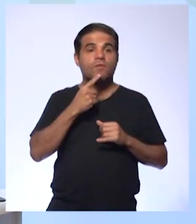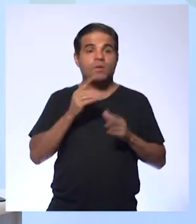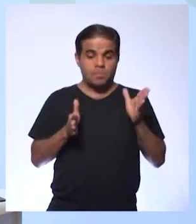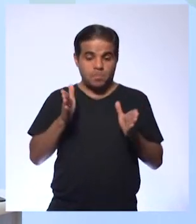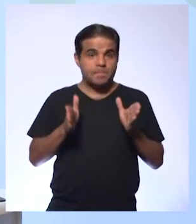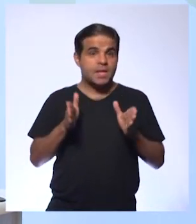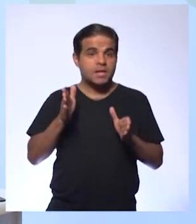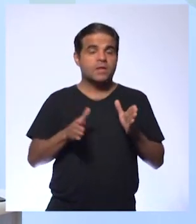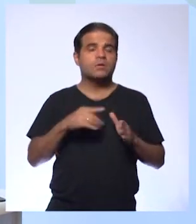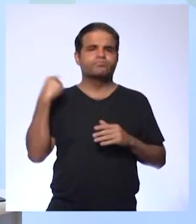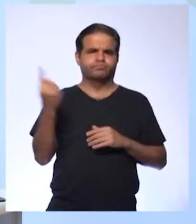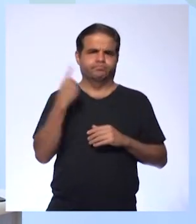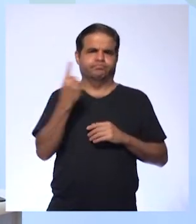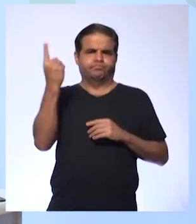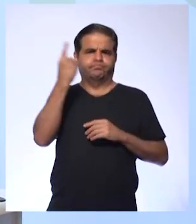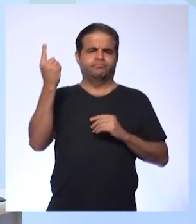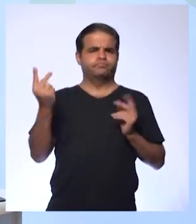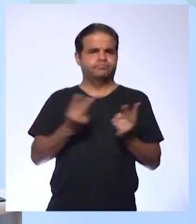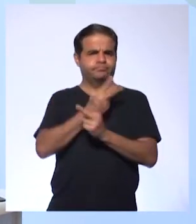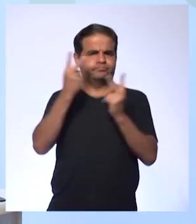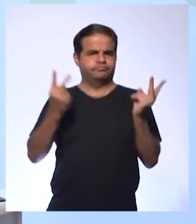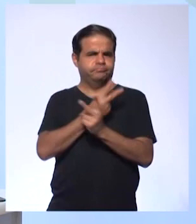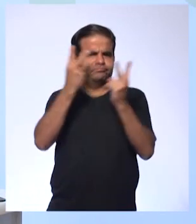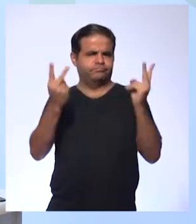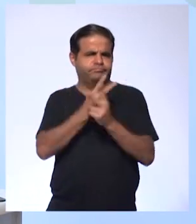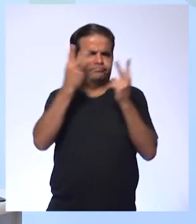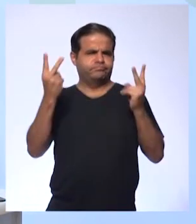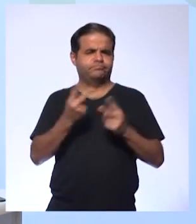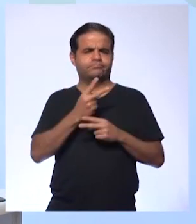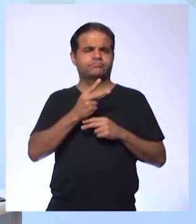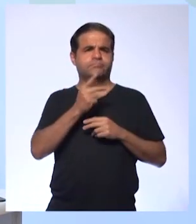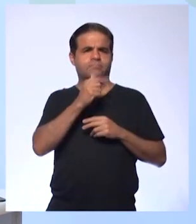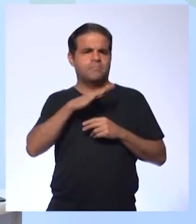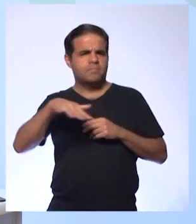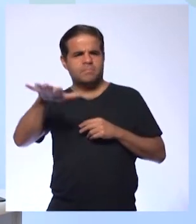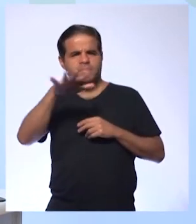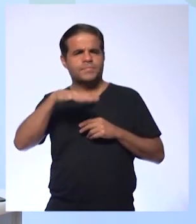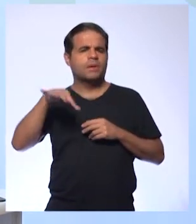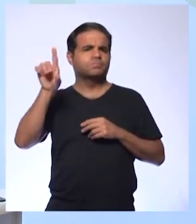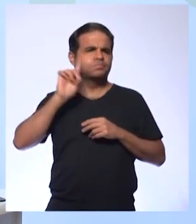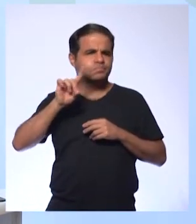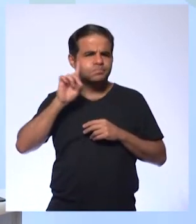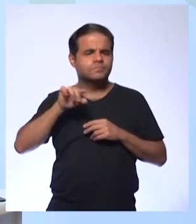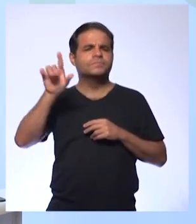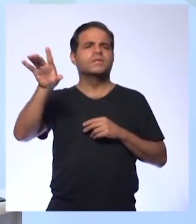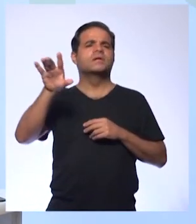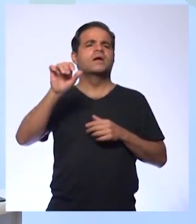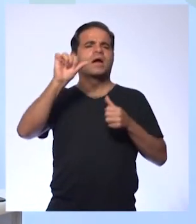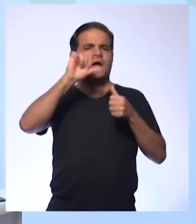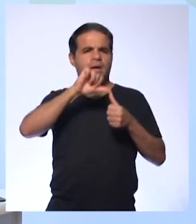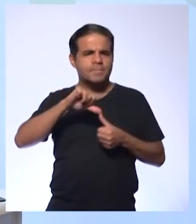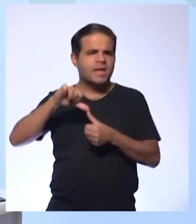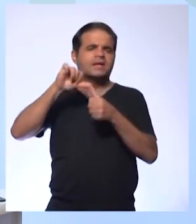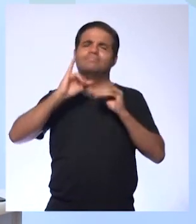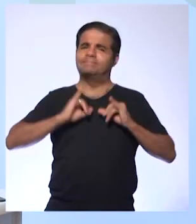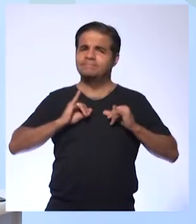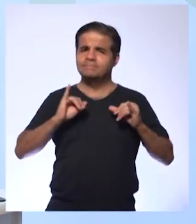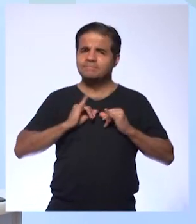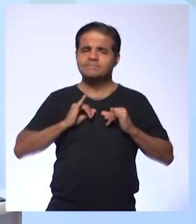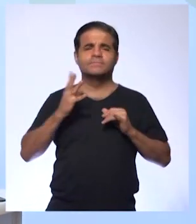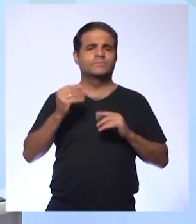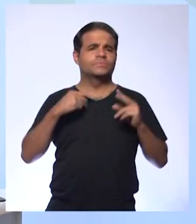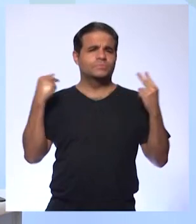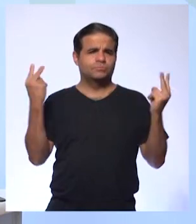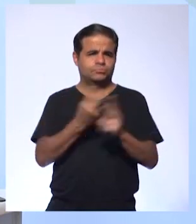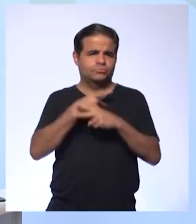período aí de tornados e furacões no Atlântico Norte. Então, Estados Unidos, né, América Central, eles sofrem muito com essa